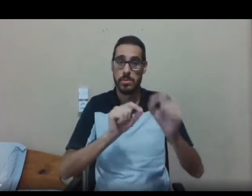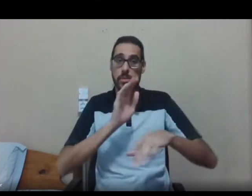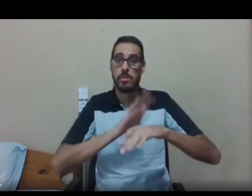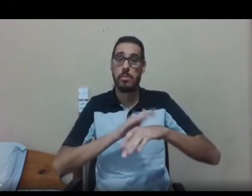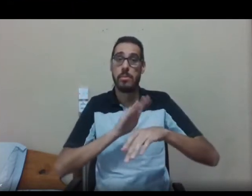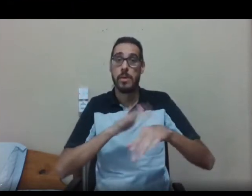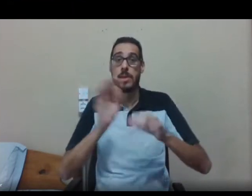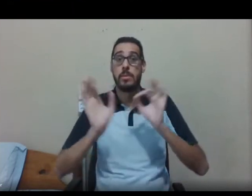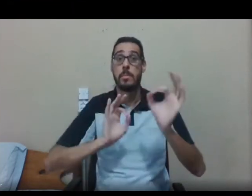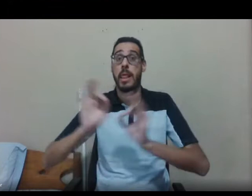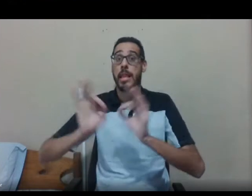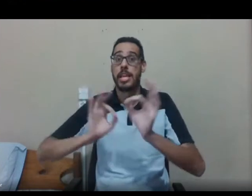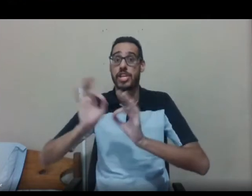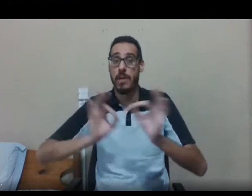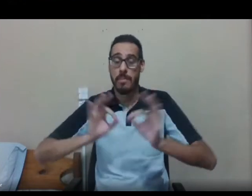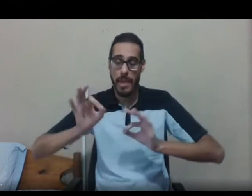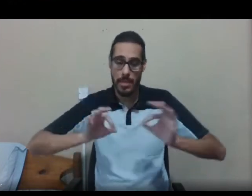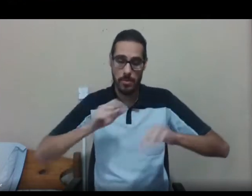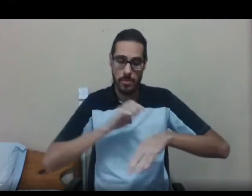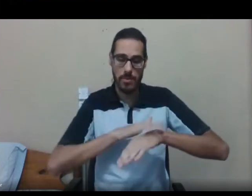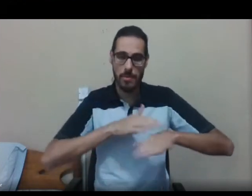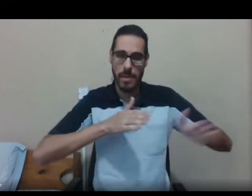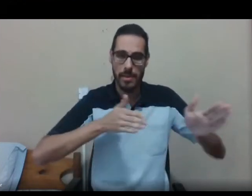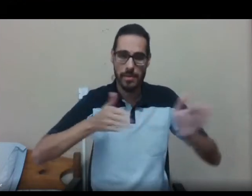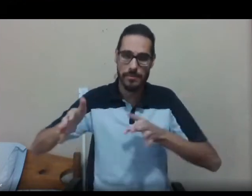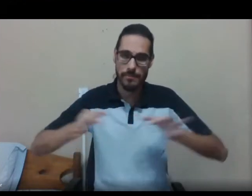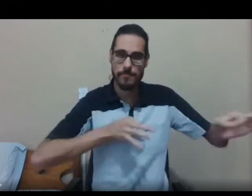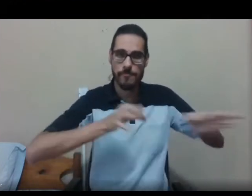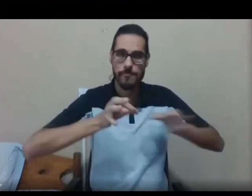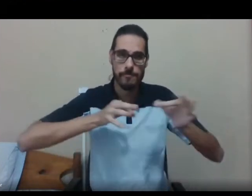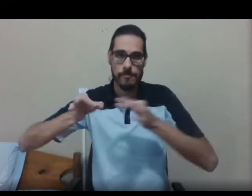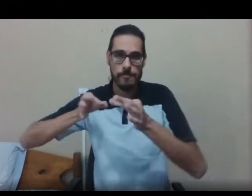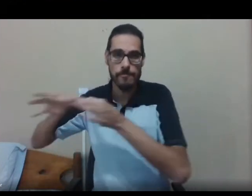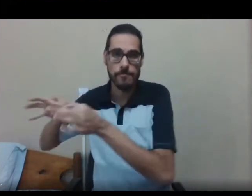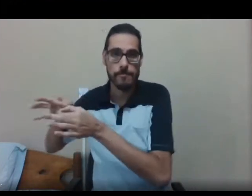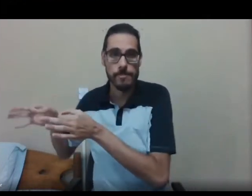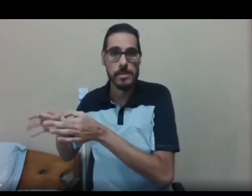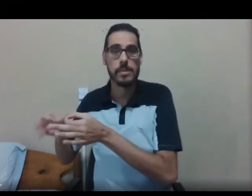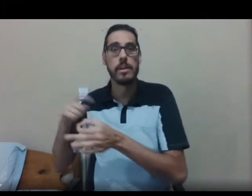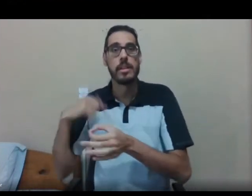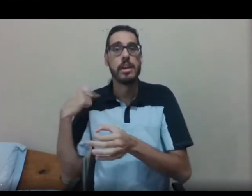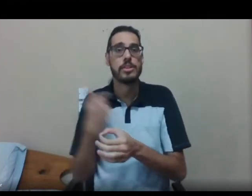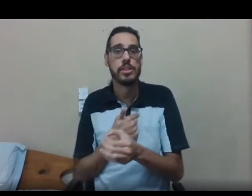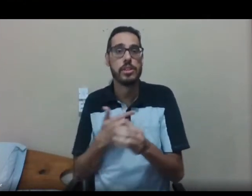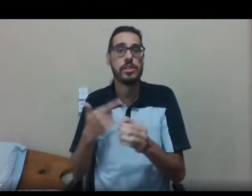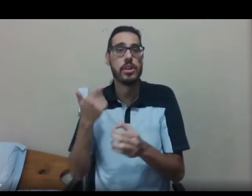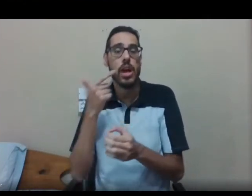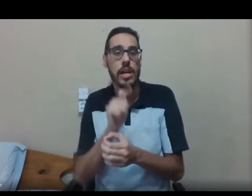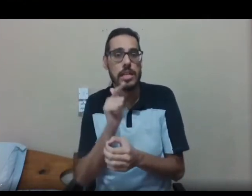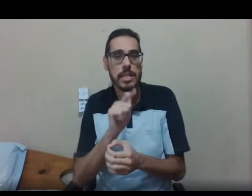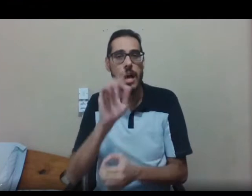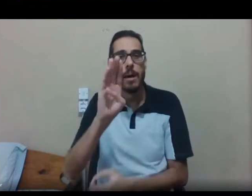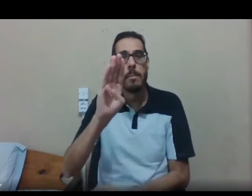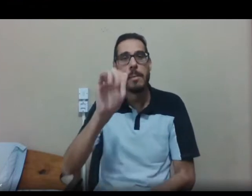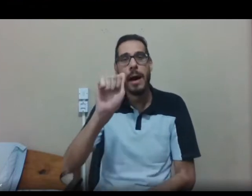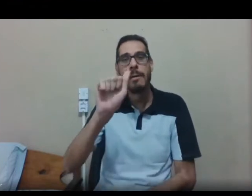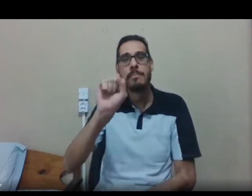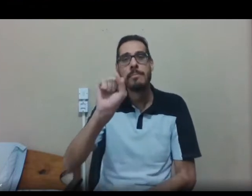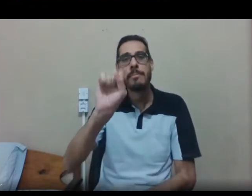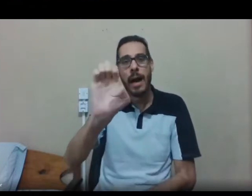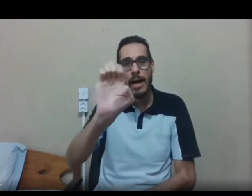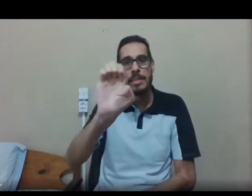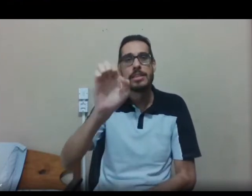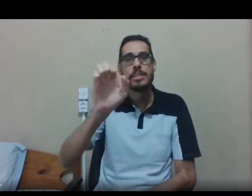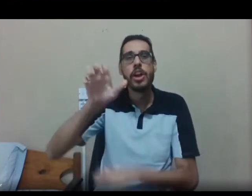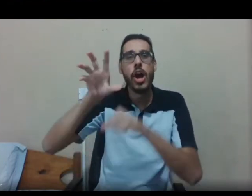Schumann, e ele diz o seguinte, que os professores, nesse ato de planejar também, ele mobiliza essa base de conhecimento e